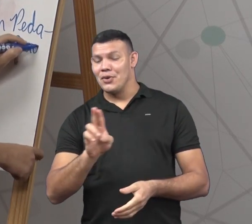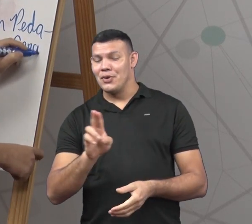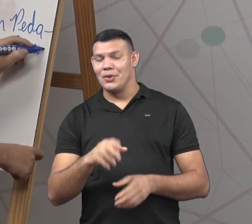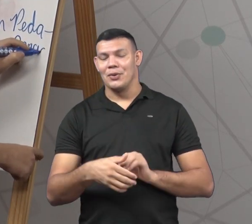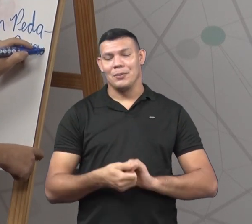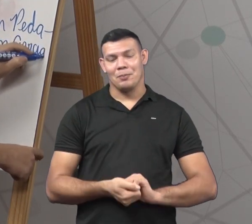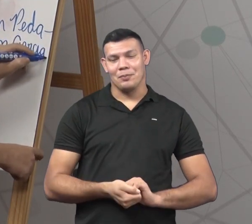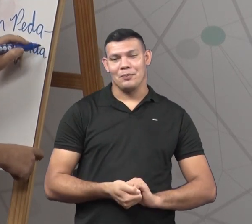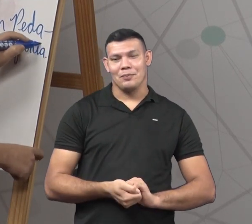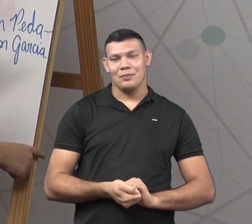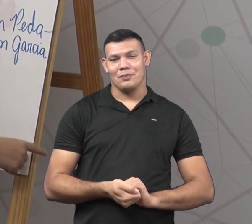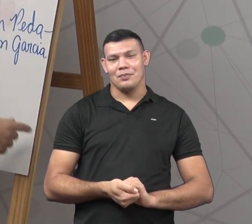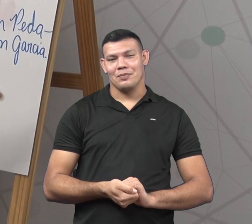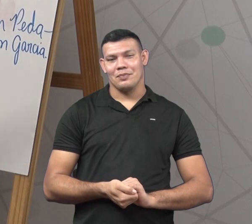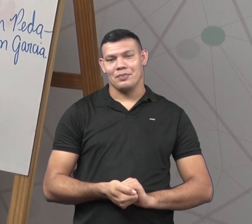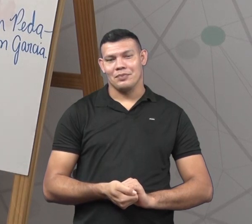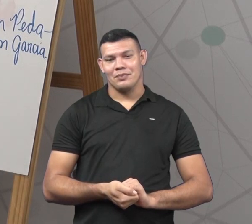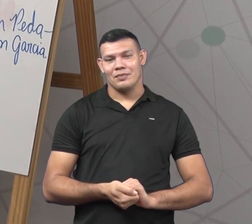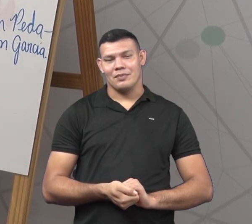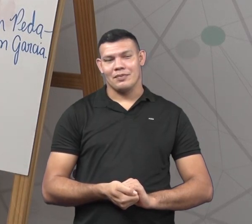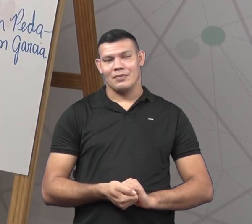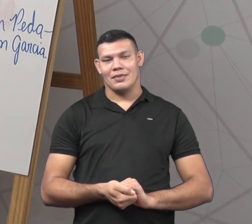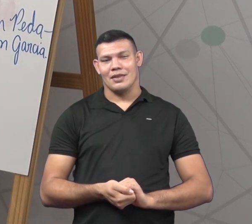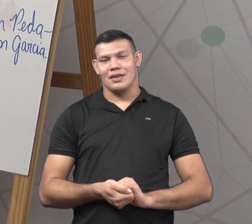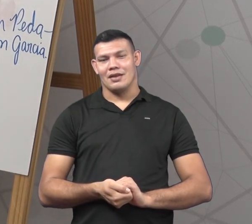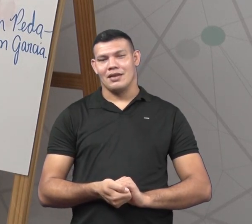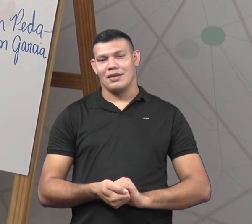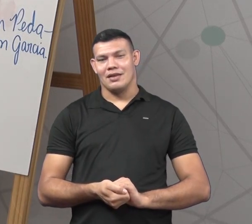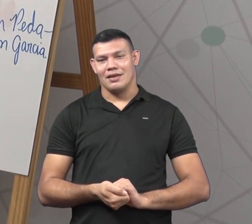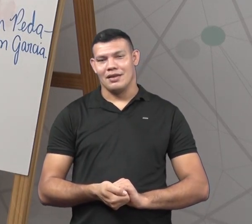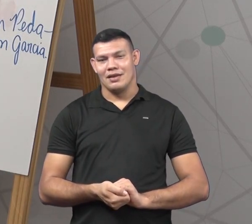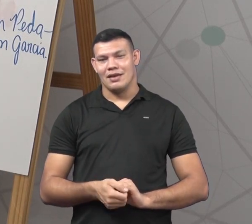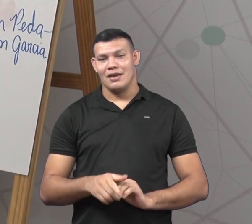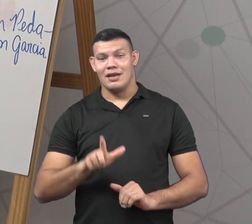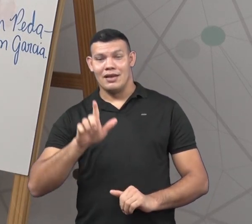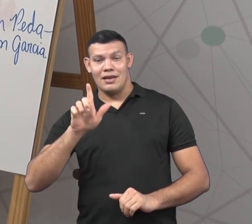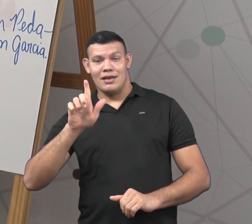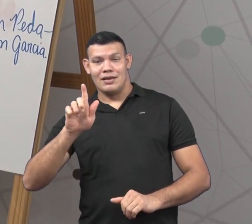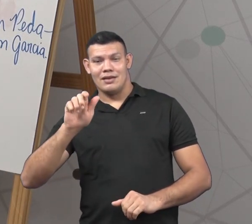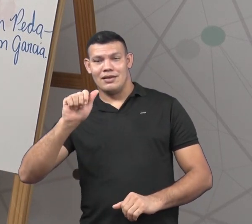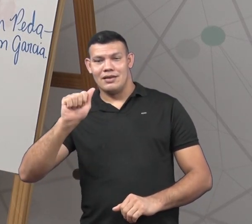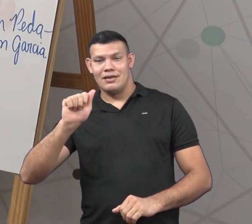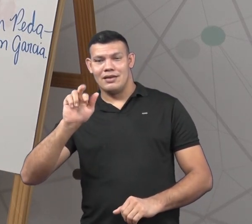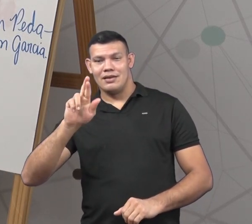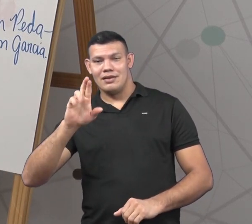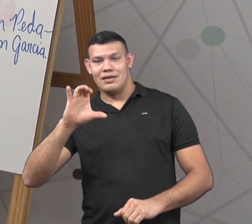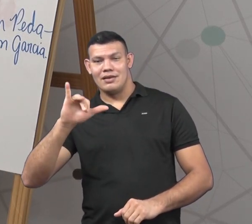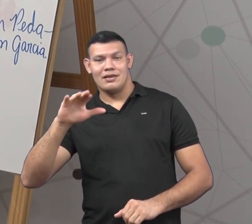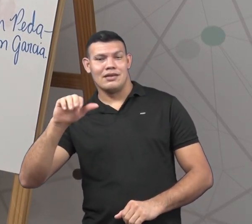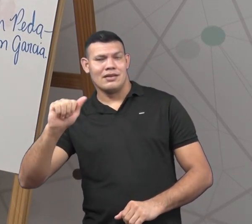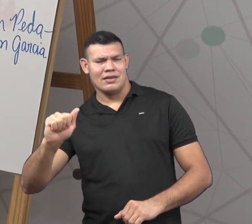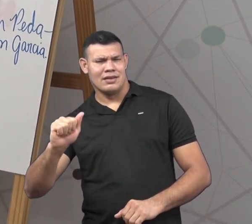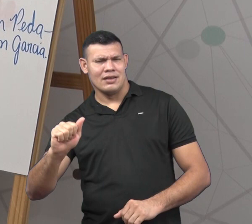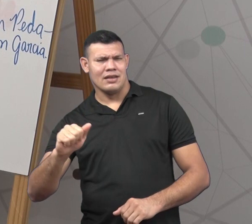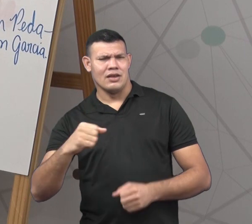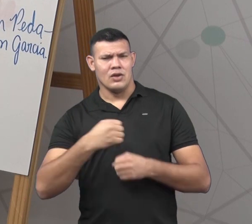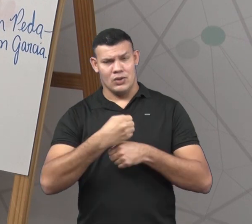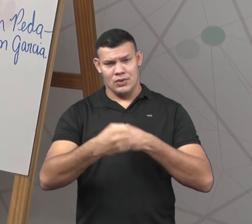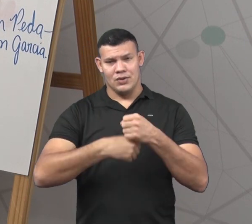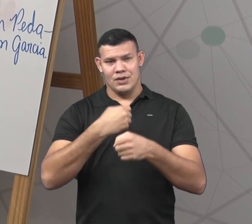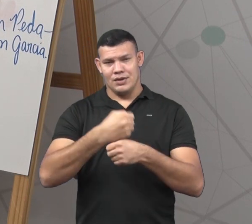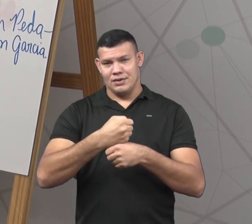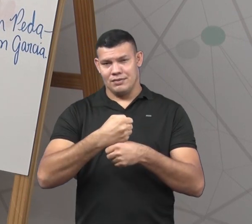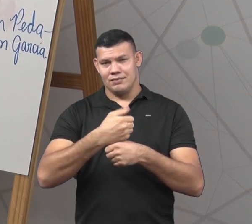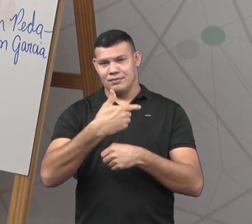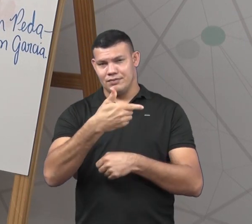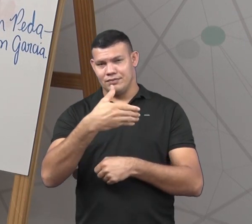Vou apresentar ele para vocês aqui, o nome dele, Garcia. E aí depois em 2012,